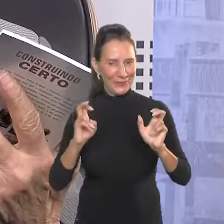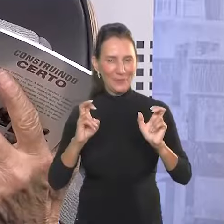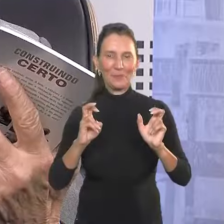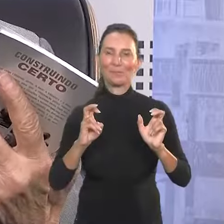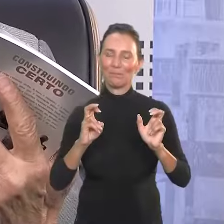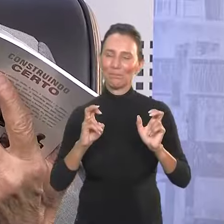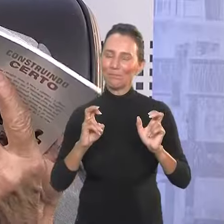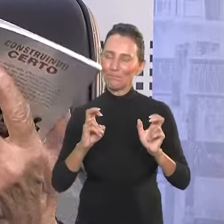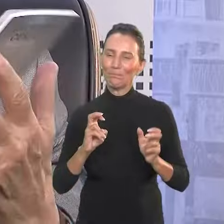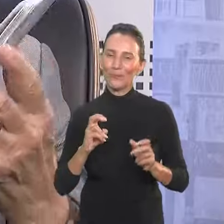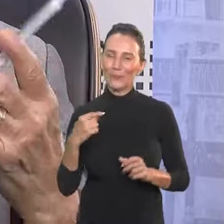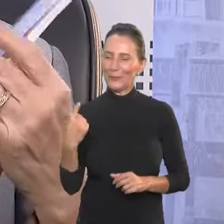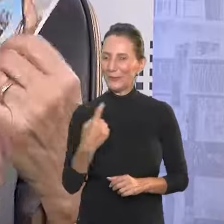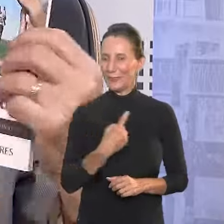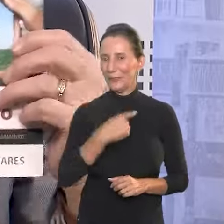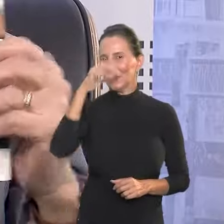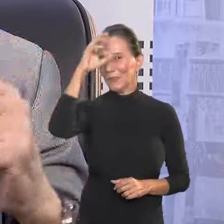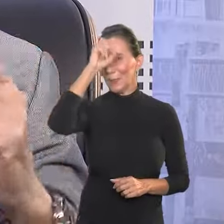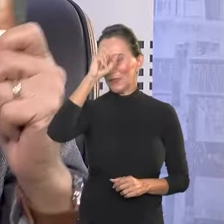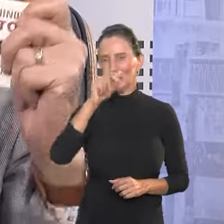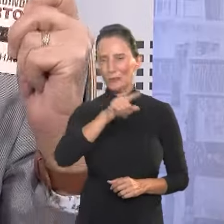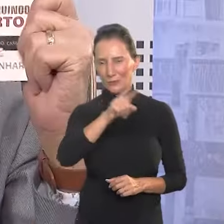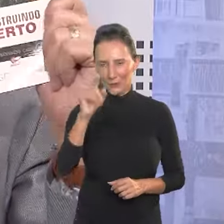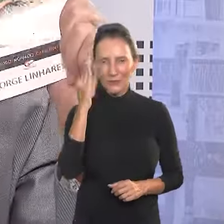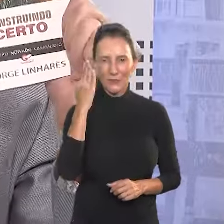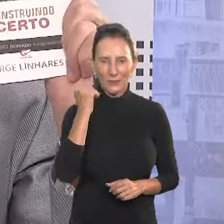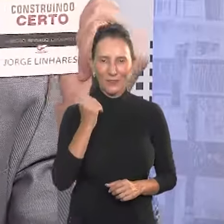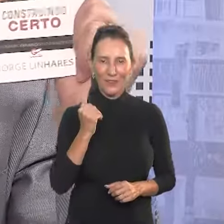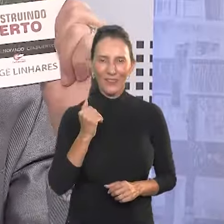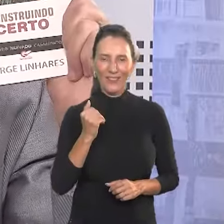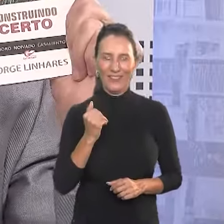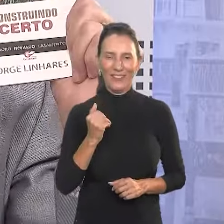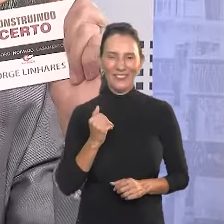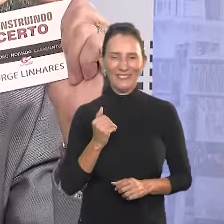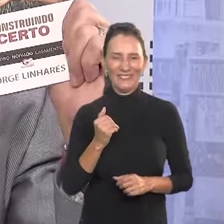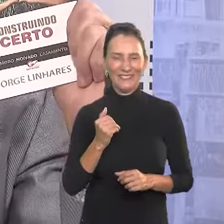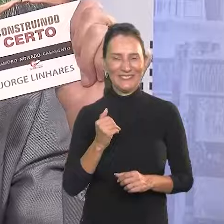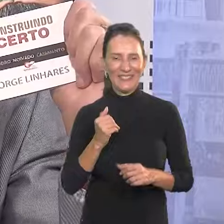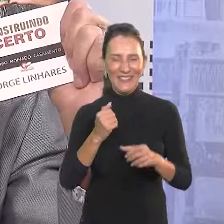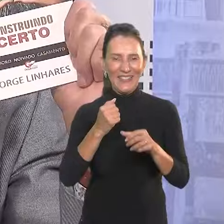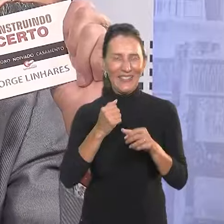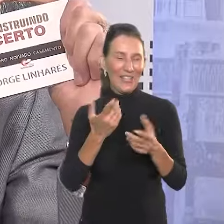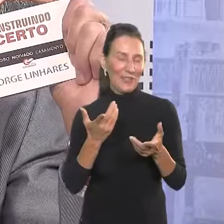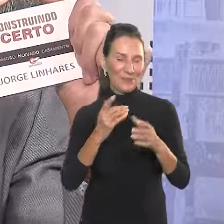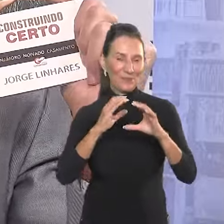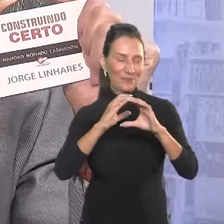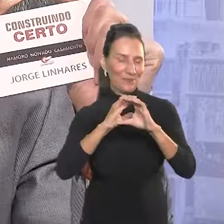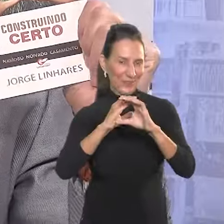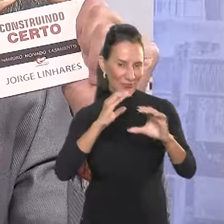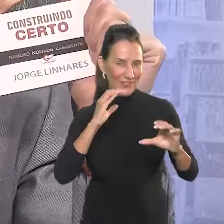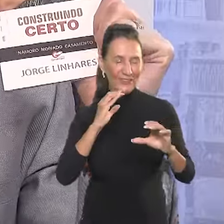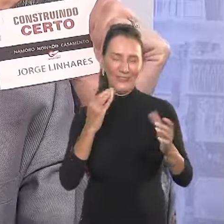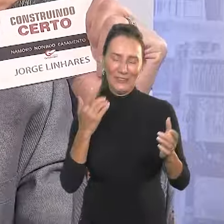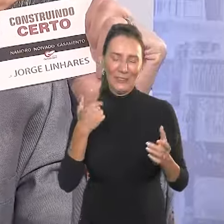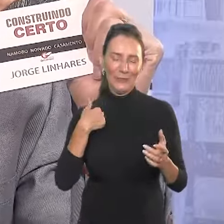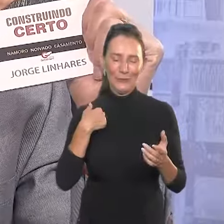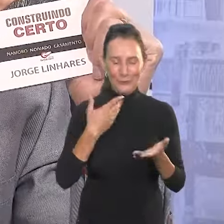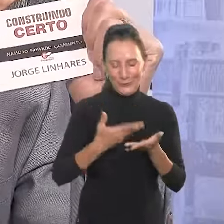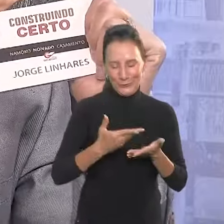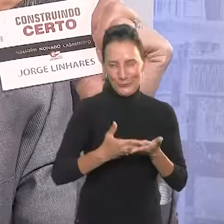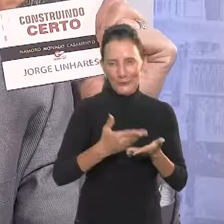que a gente aprende. Você sabia que a engenharia, eu fui estudar engenharia aí que eu